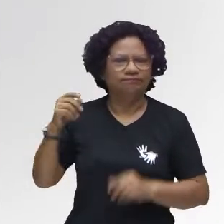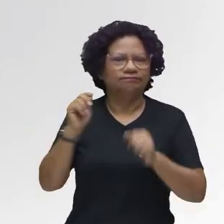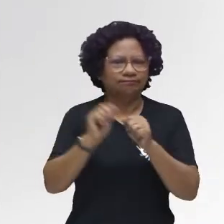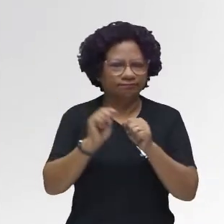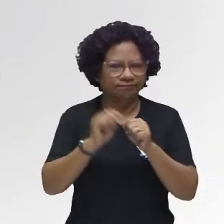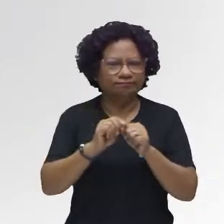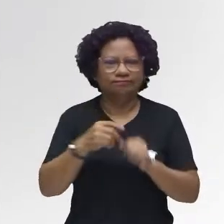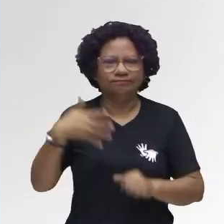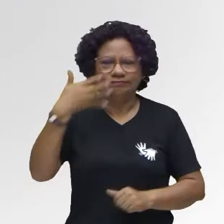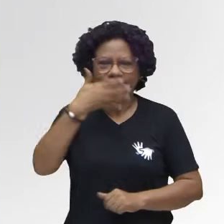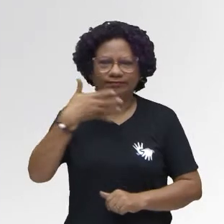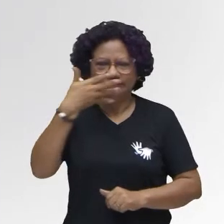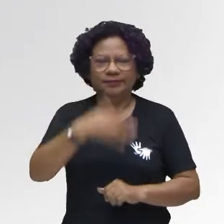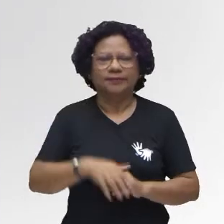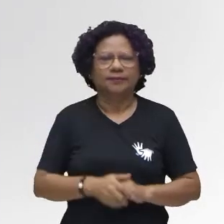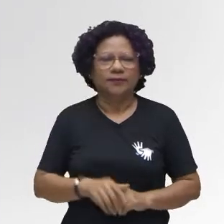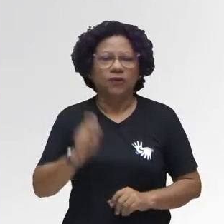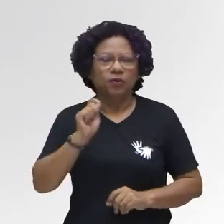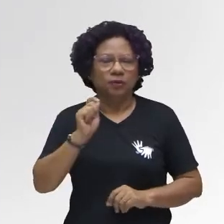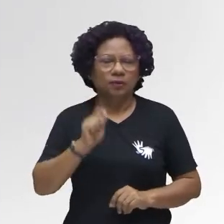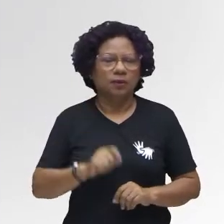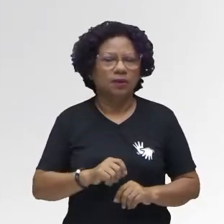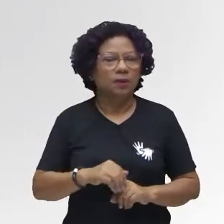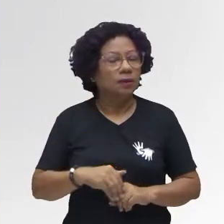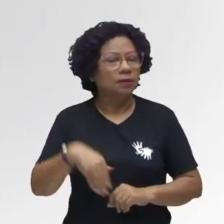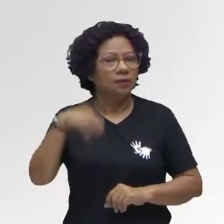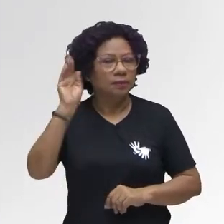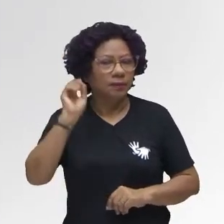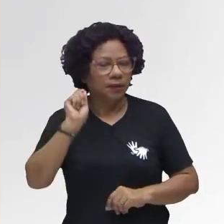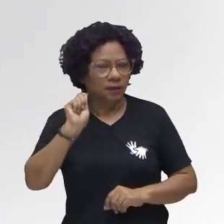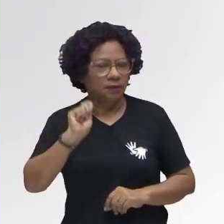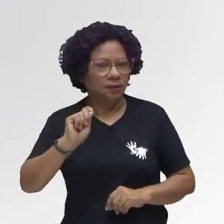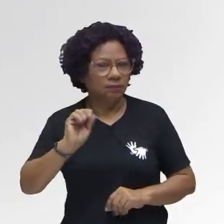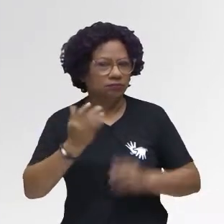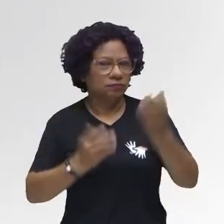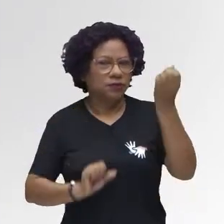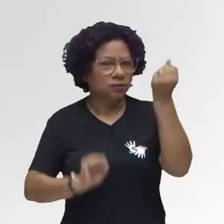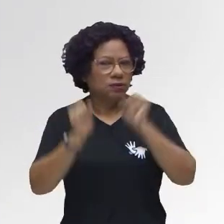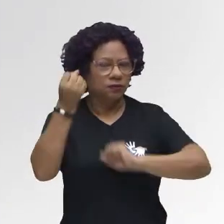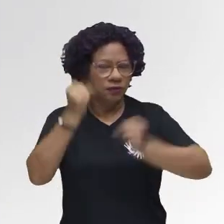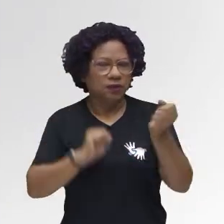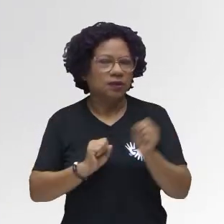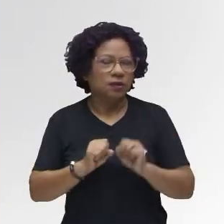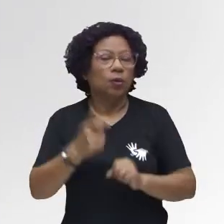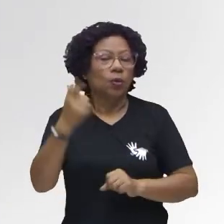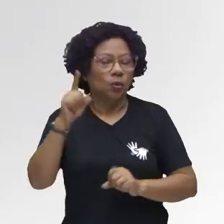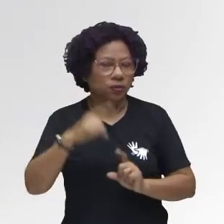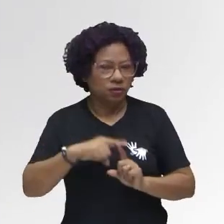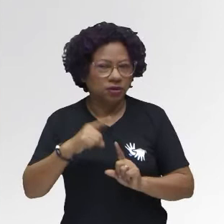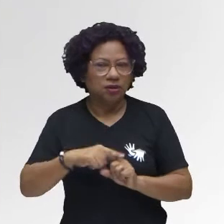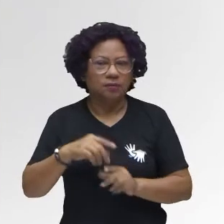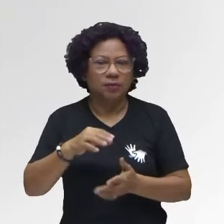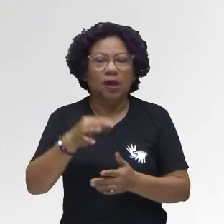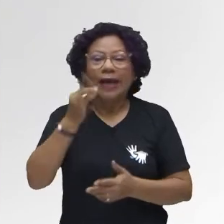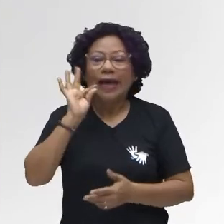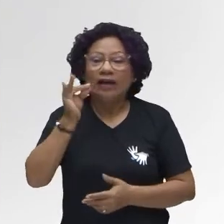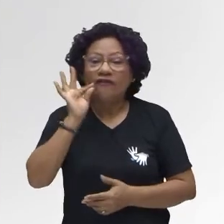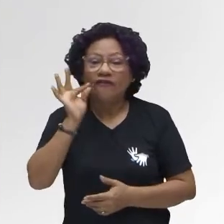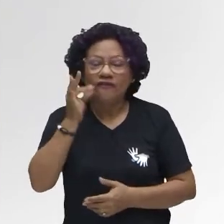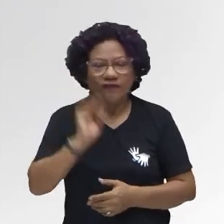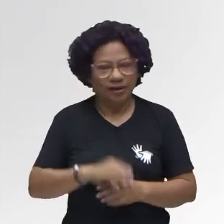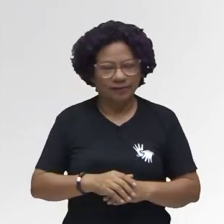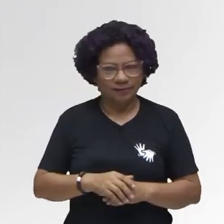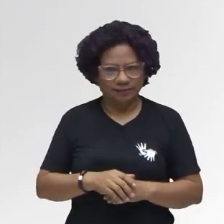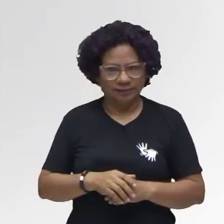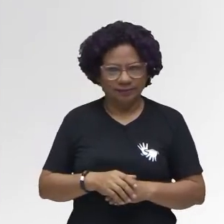que seguinte favoreceu o processo de industrialização do Brasil? Foi o café, que já no início do século XIX conseguiu